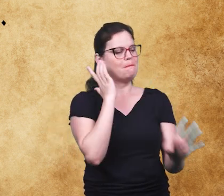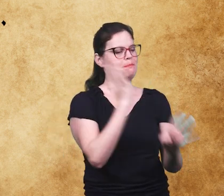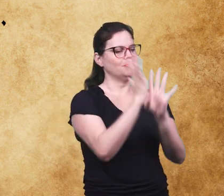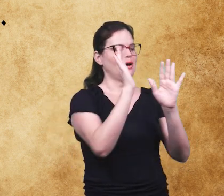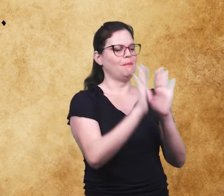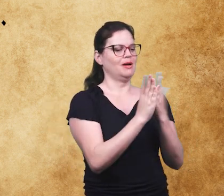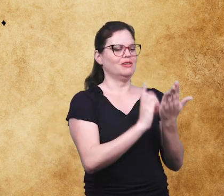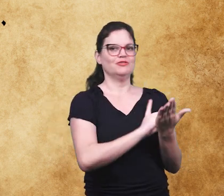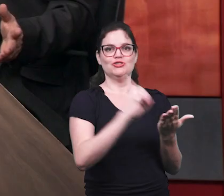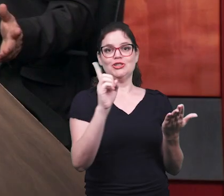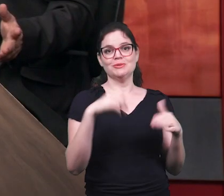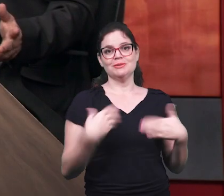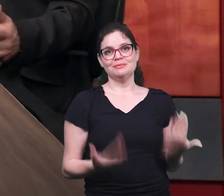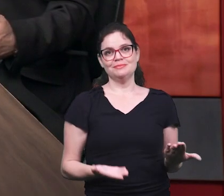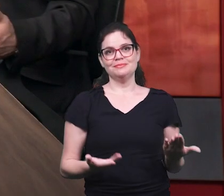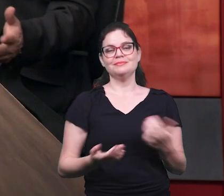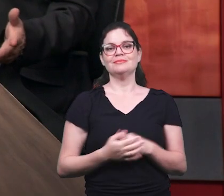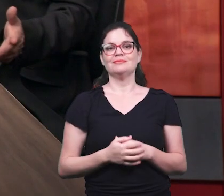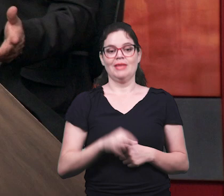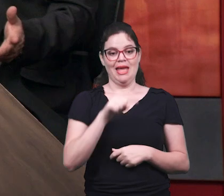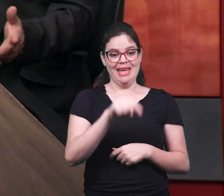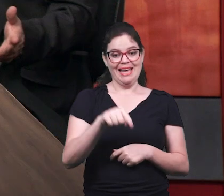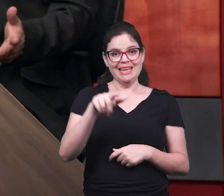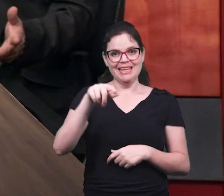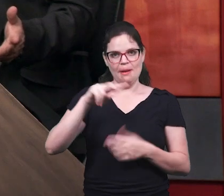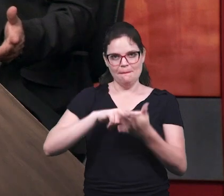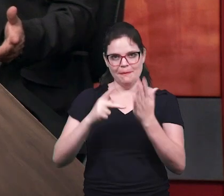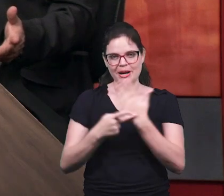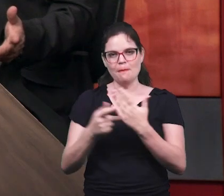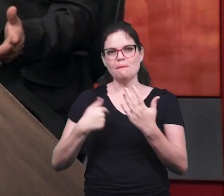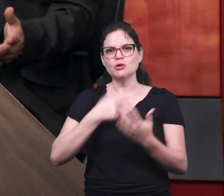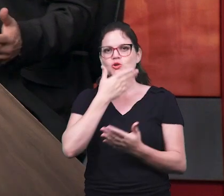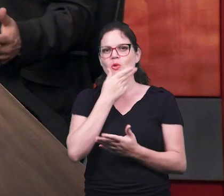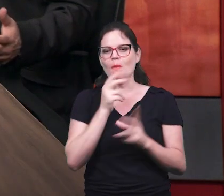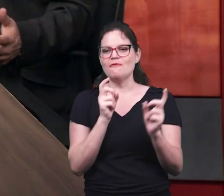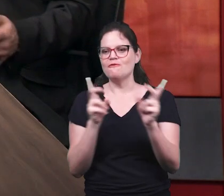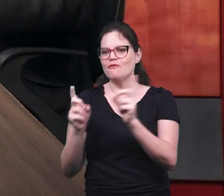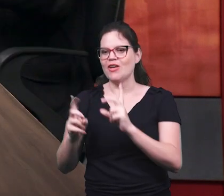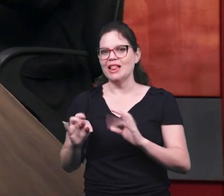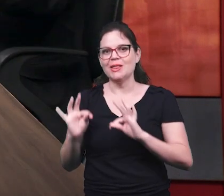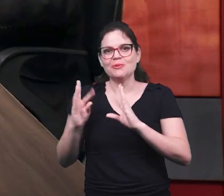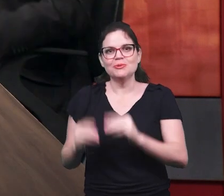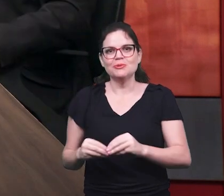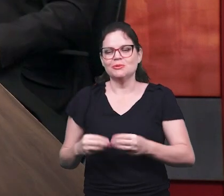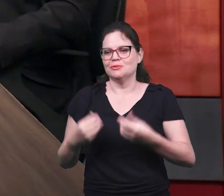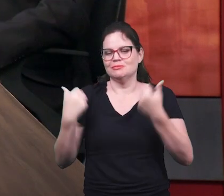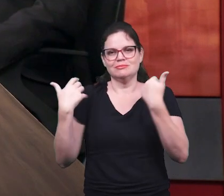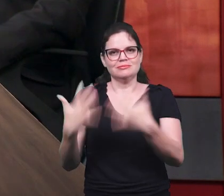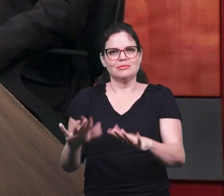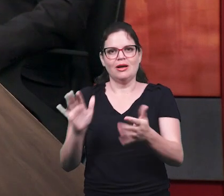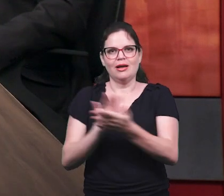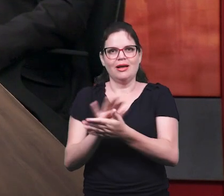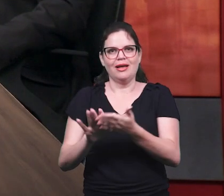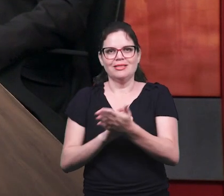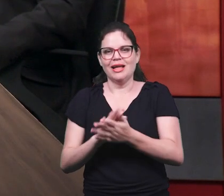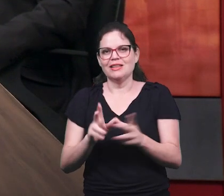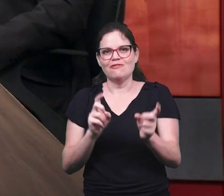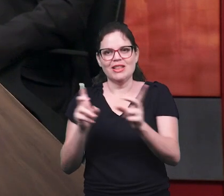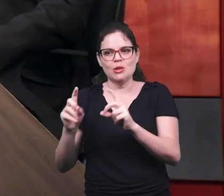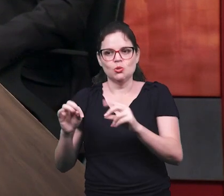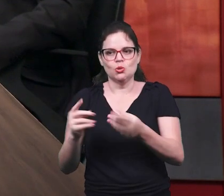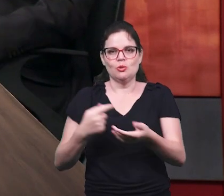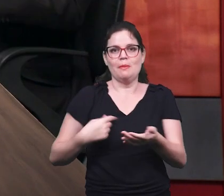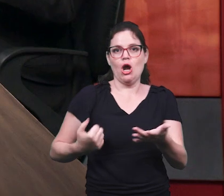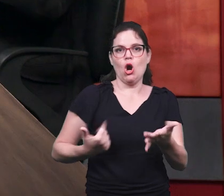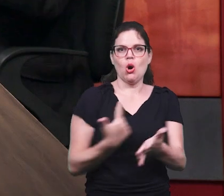E vendeu tudo que tinha... E comprou o campo, né? Tudo, né? Então largou mão de tudo. Nem casar ele não queria, né? Exatamente, largou tudo para...